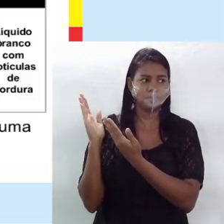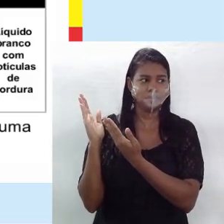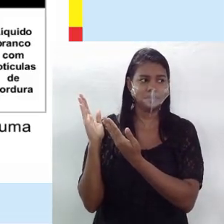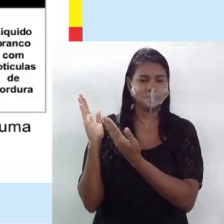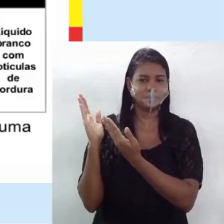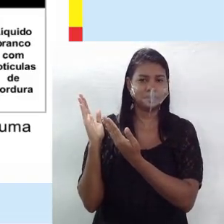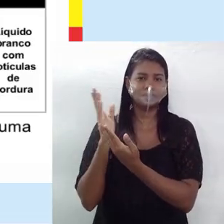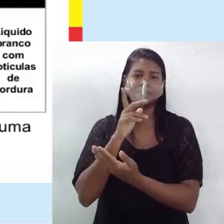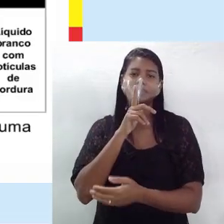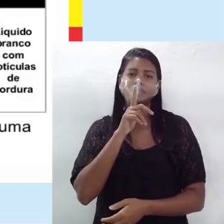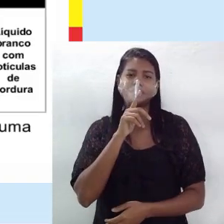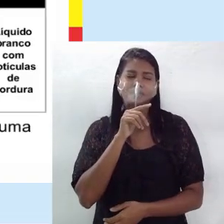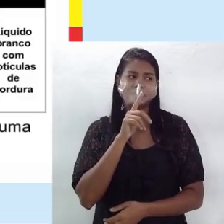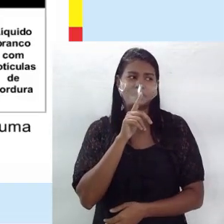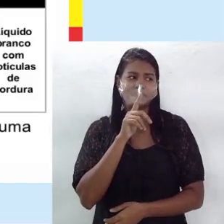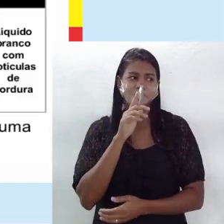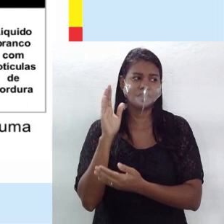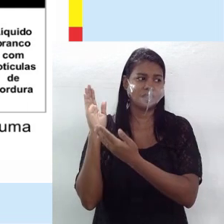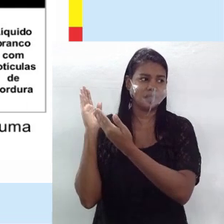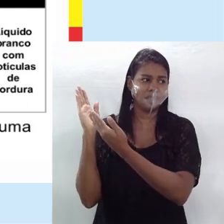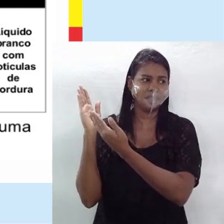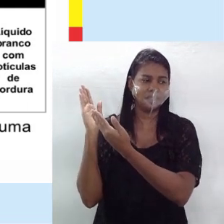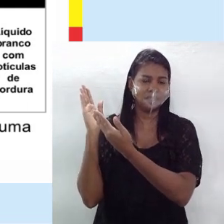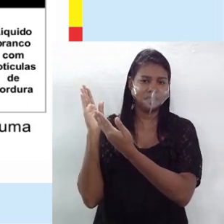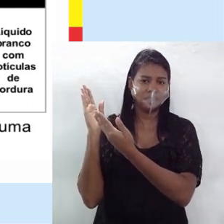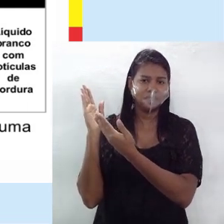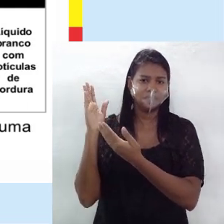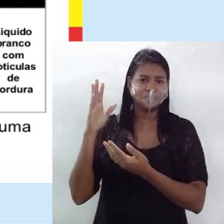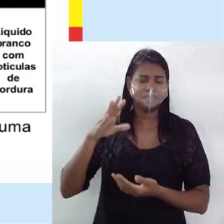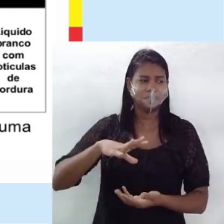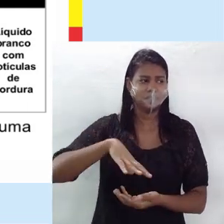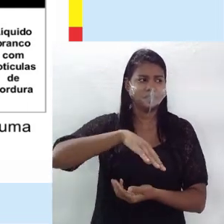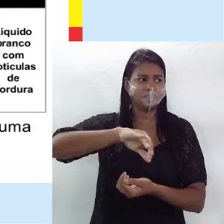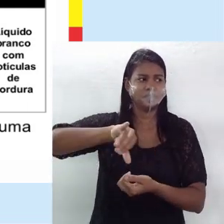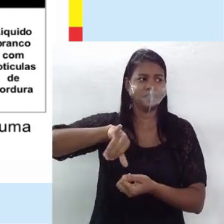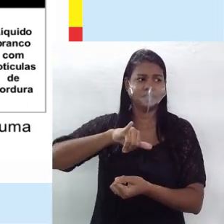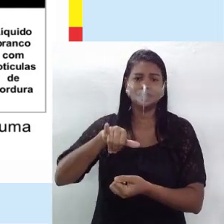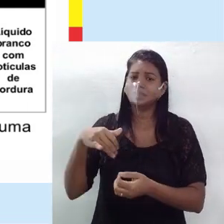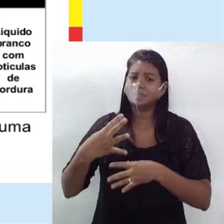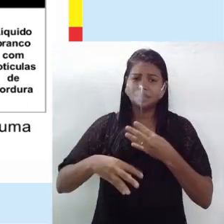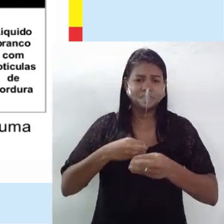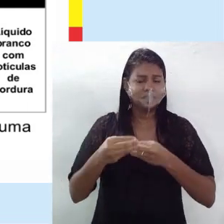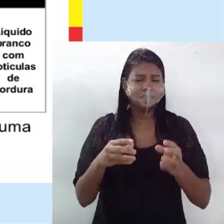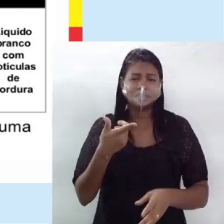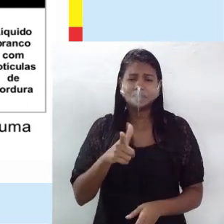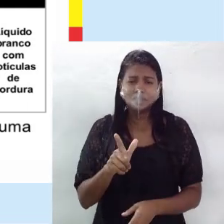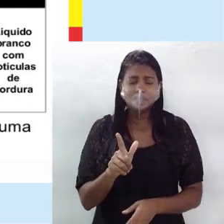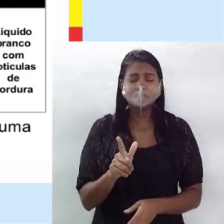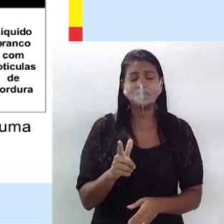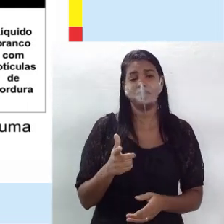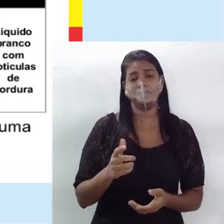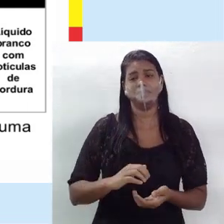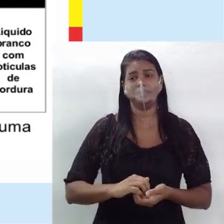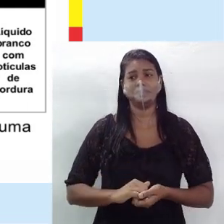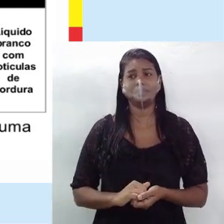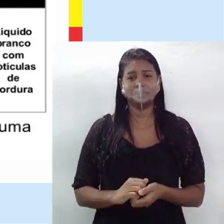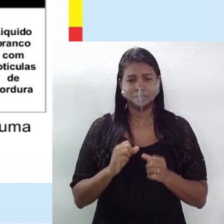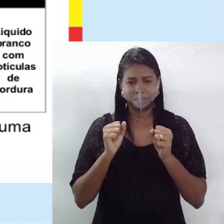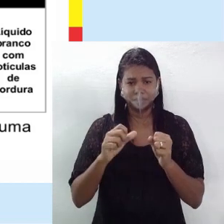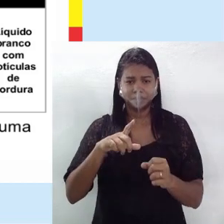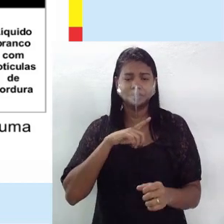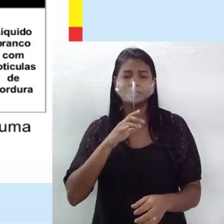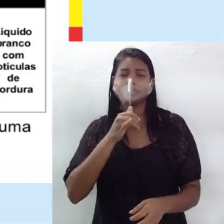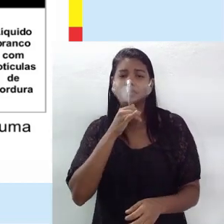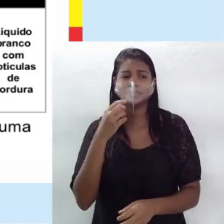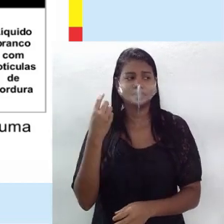A água e o óleo não vão se misturar. Já uma mistura que é coloidal, ela pode ter